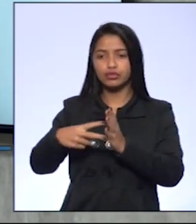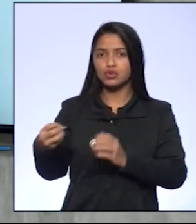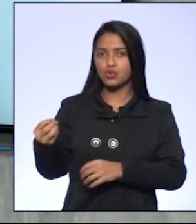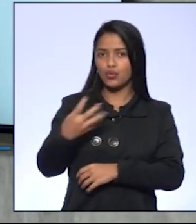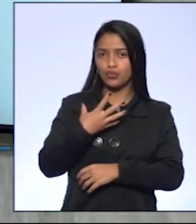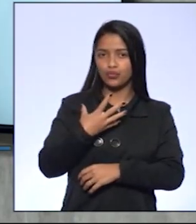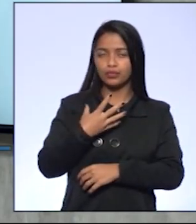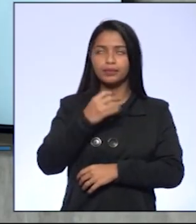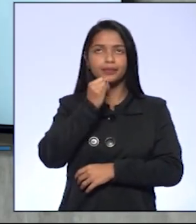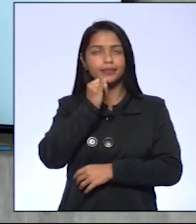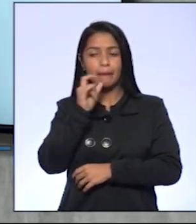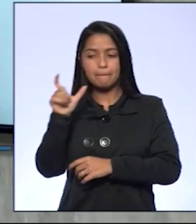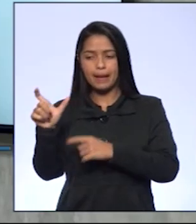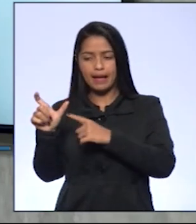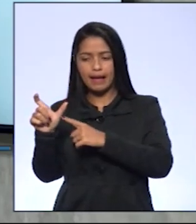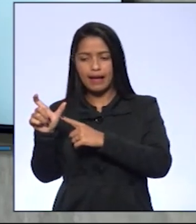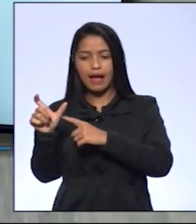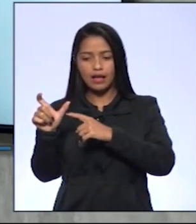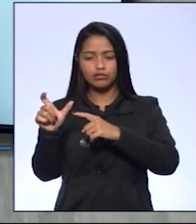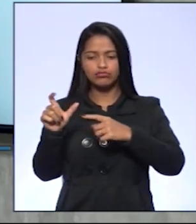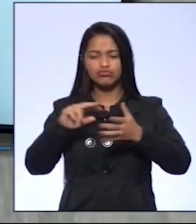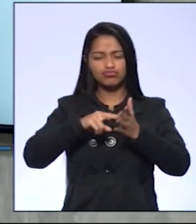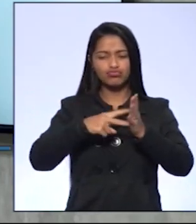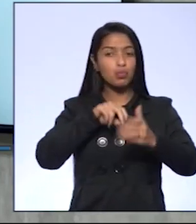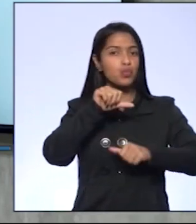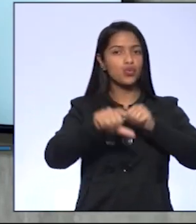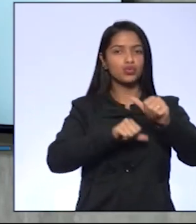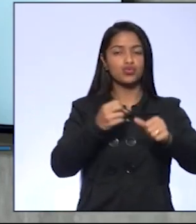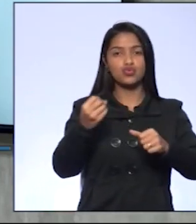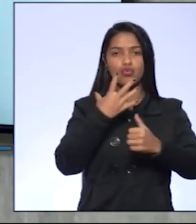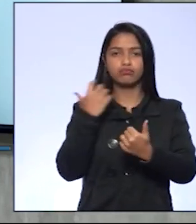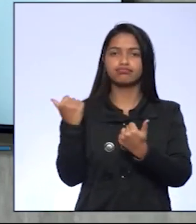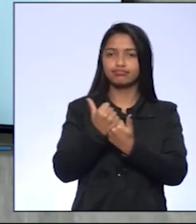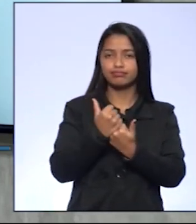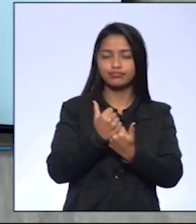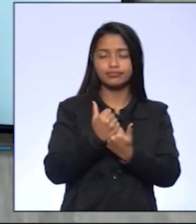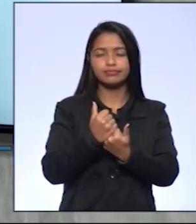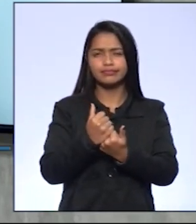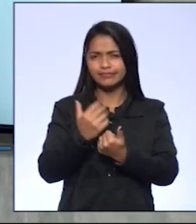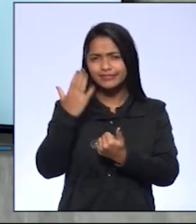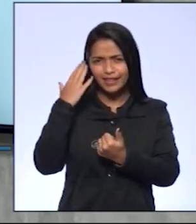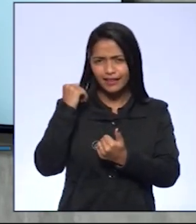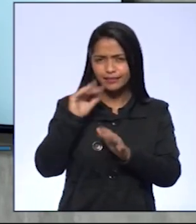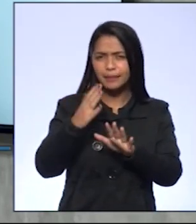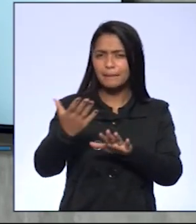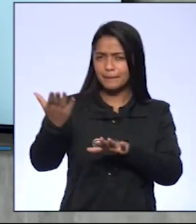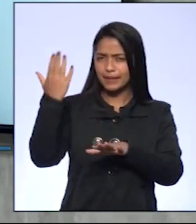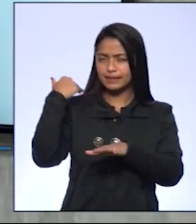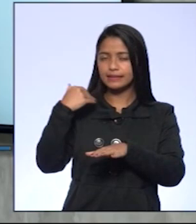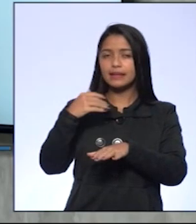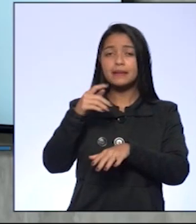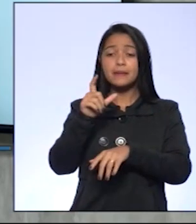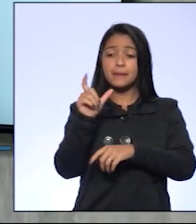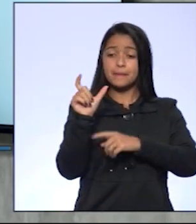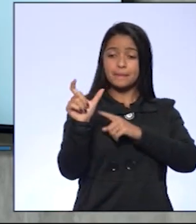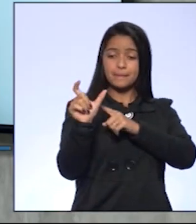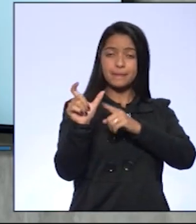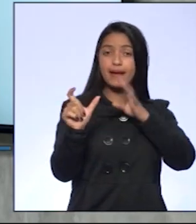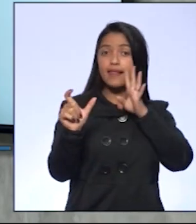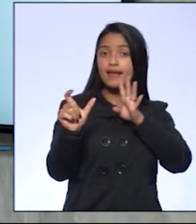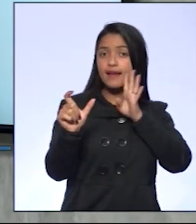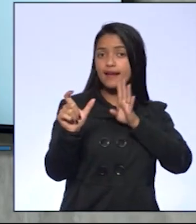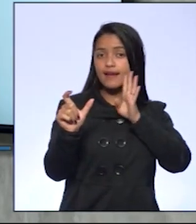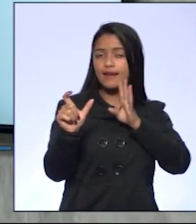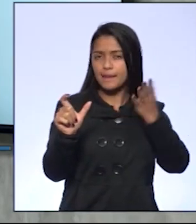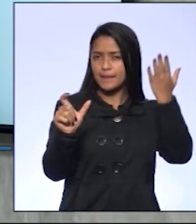e dou a ela um novo sentido. Eu não sei se você sabe, mas já tem um certo tempo, a palavra legal, no seu passado,